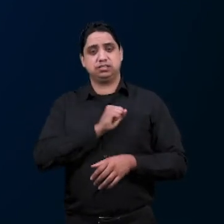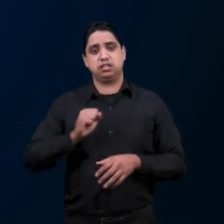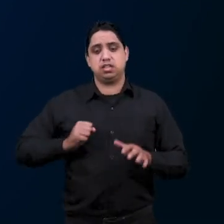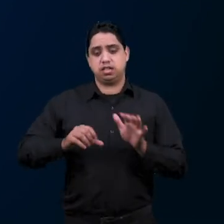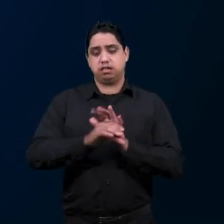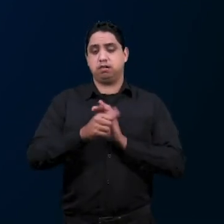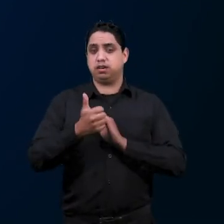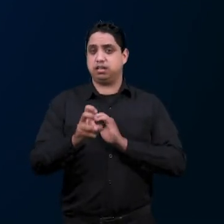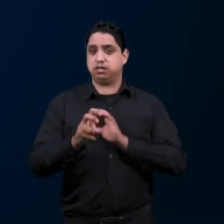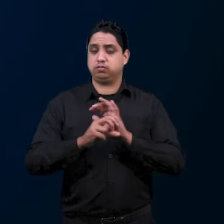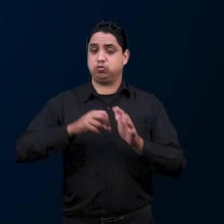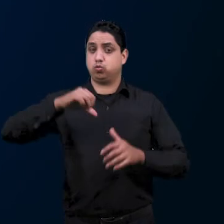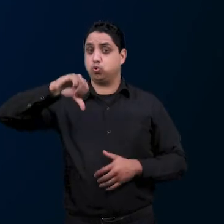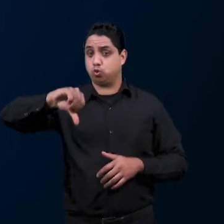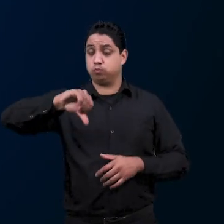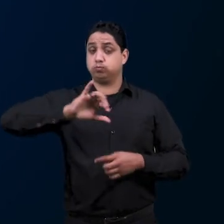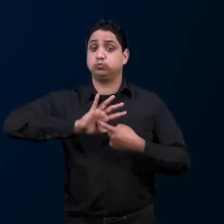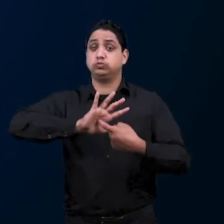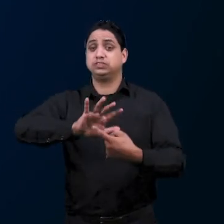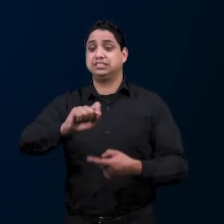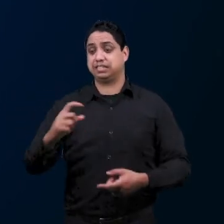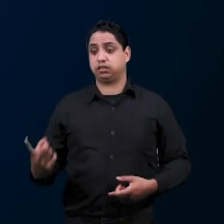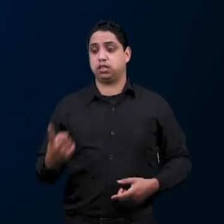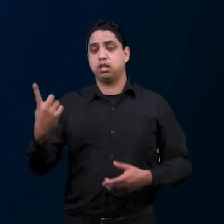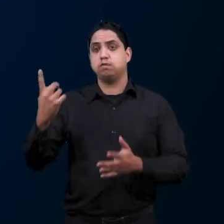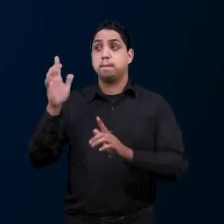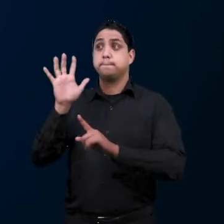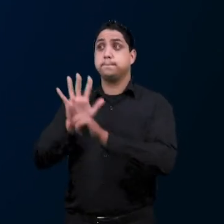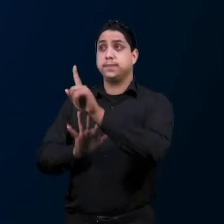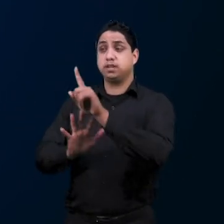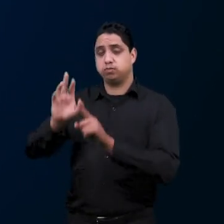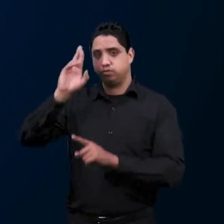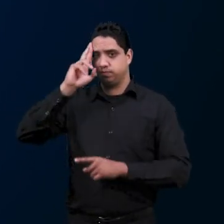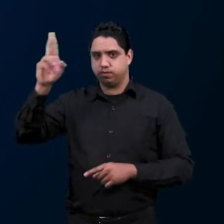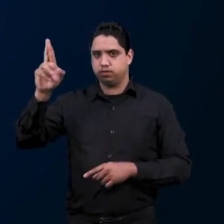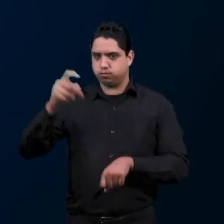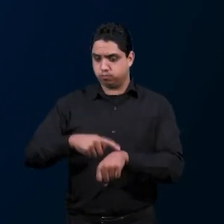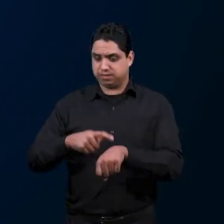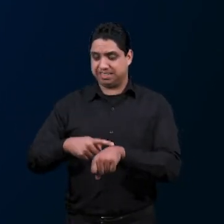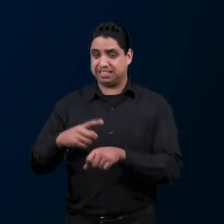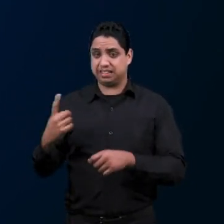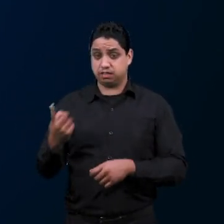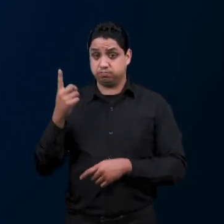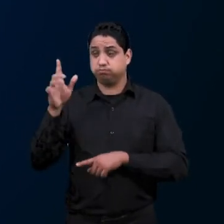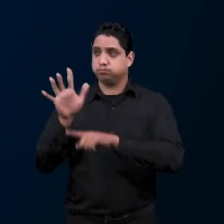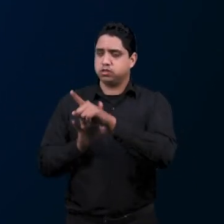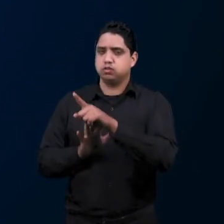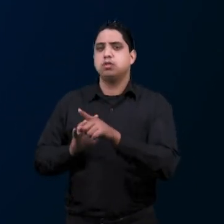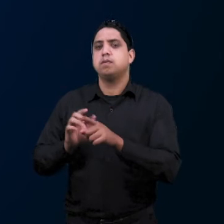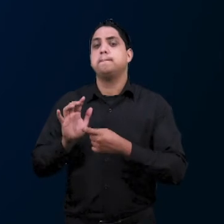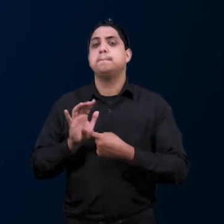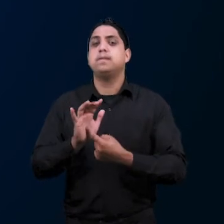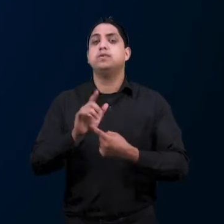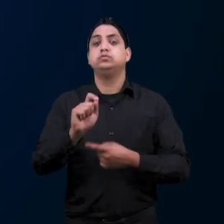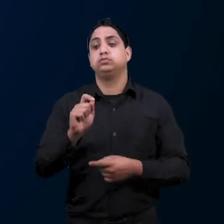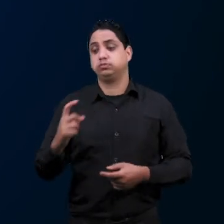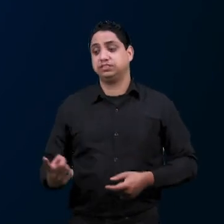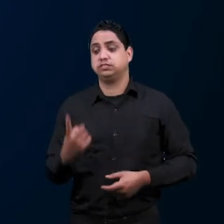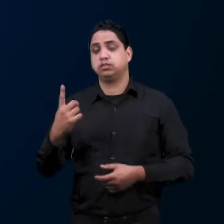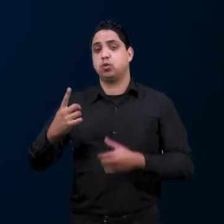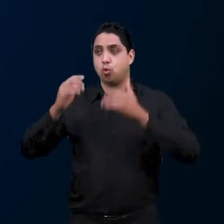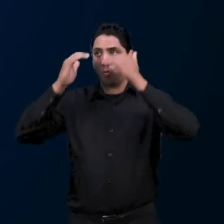Samuel, capítulo 15, do versículo 9, quando Davi consulta ao Senhor. Ao consultar o Senhor, percebemos a